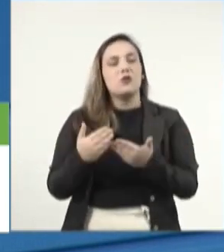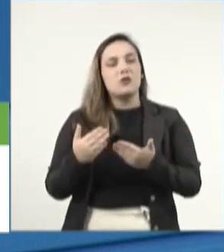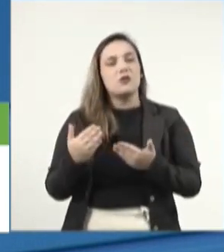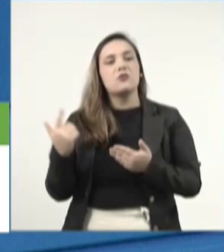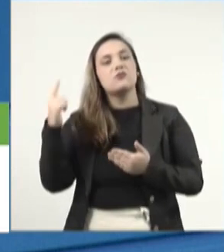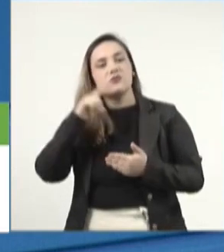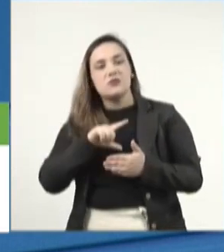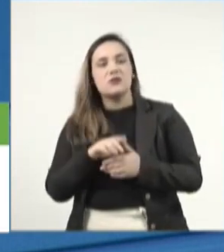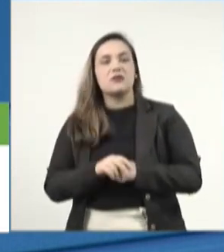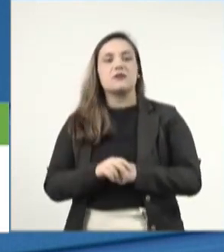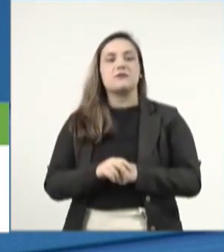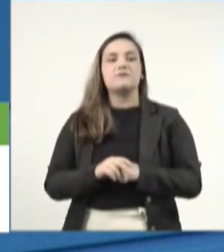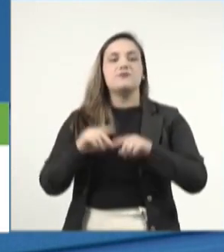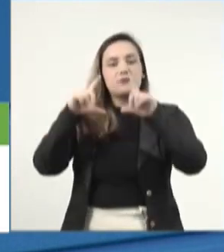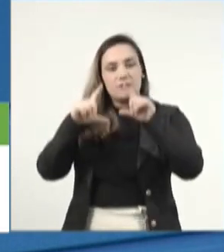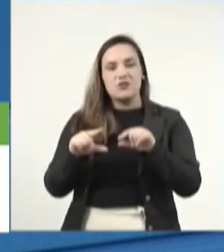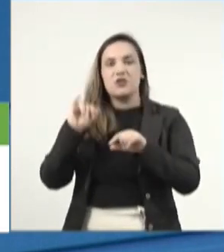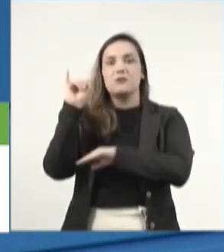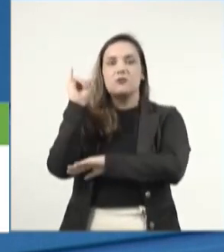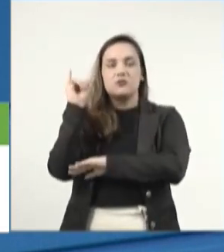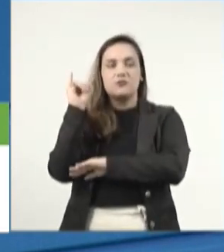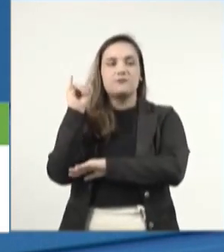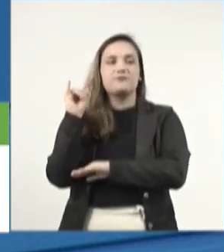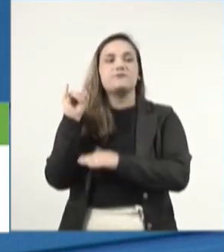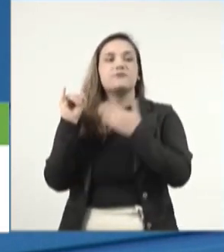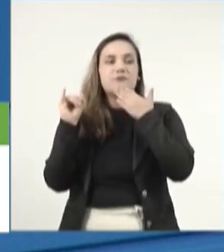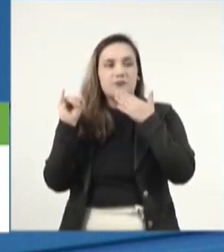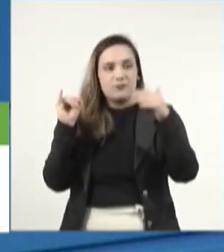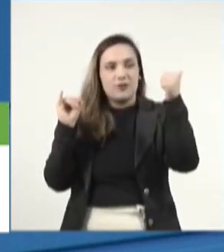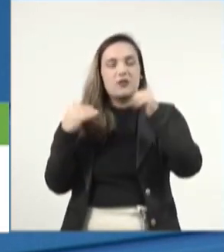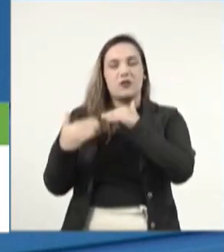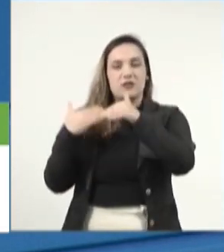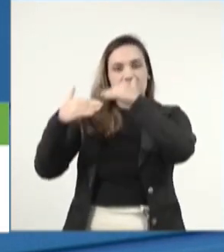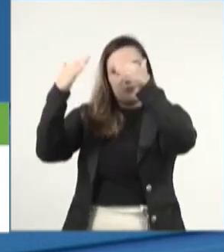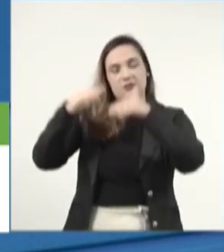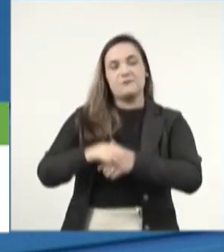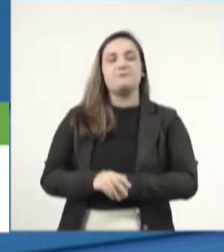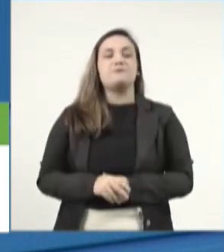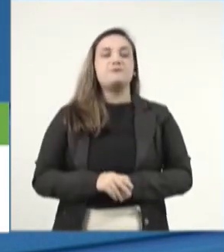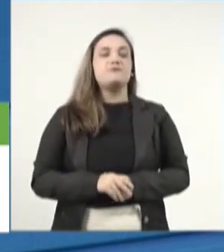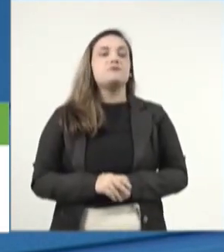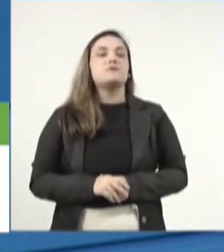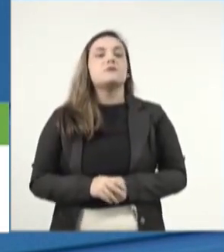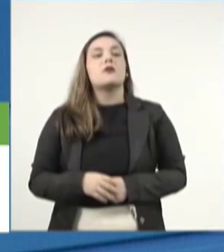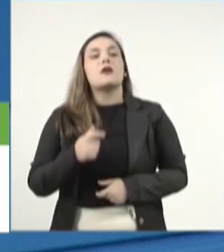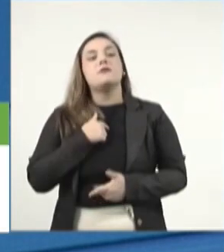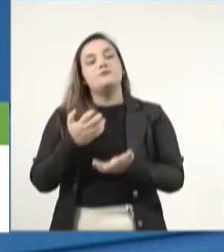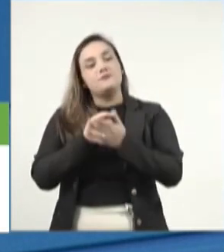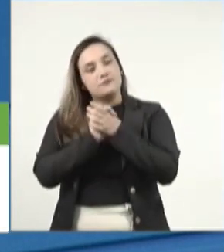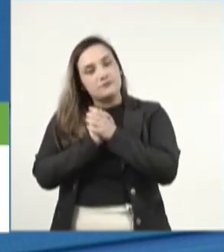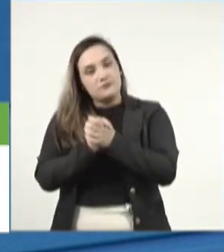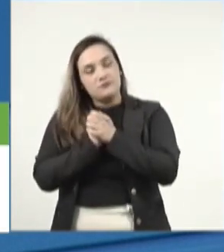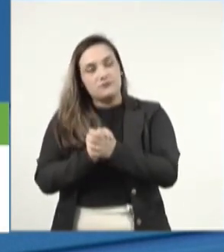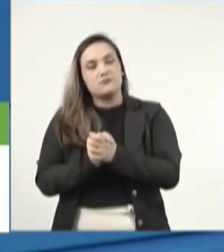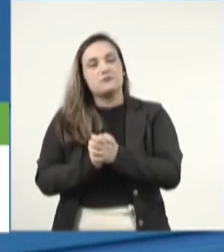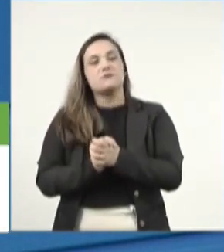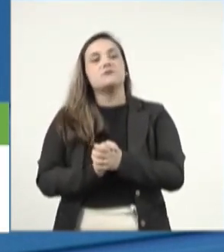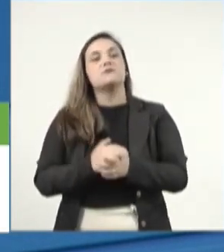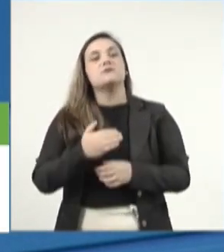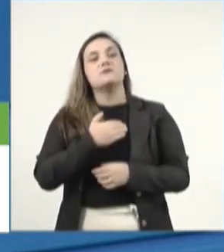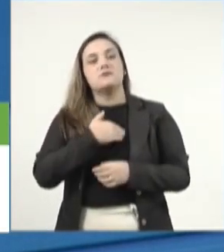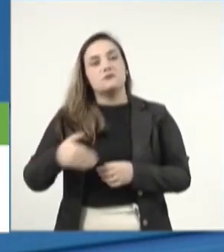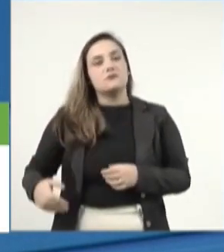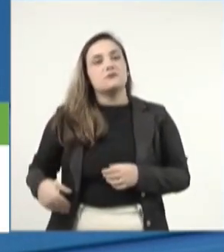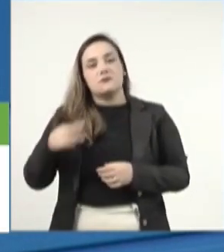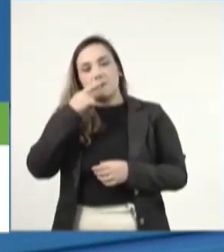aí, com a baixa dos impostos, uma possibilidade de crescer. Então, eu quero parabenizar o Eduardo Riedel por esses 2